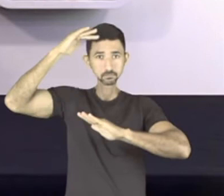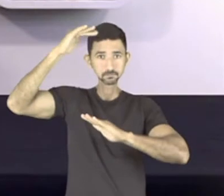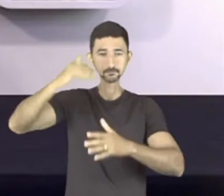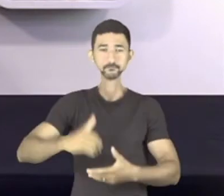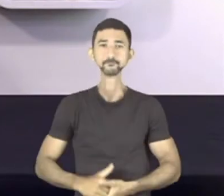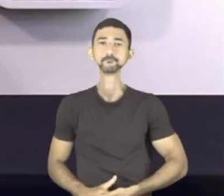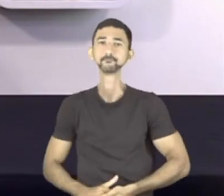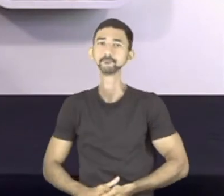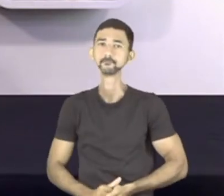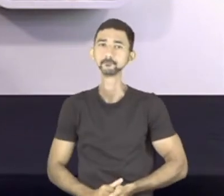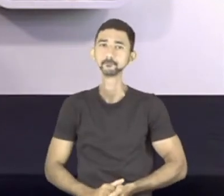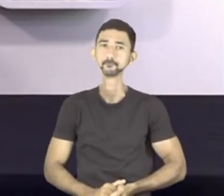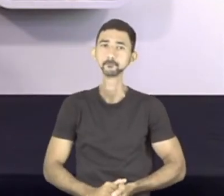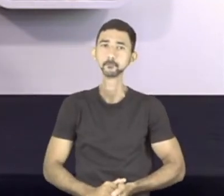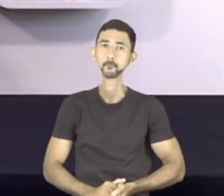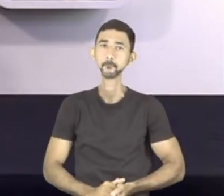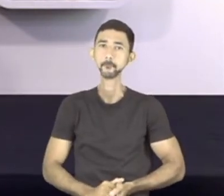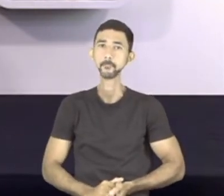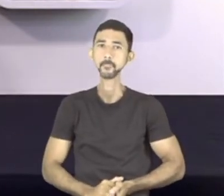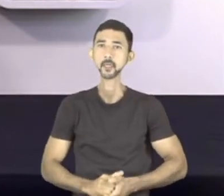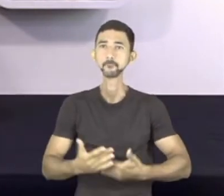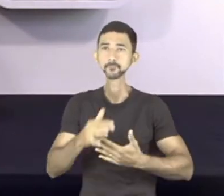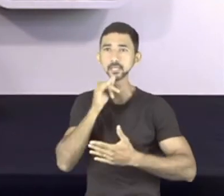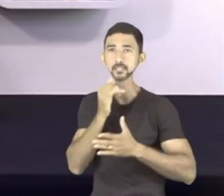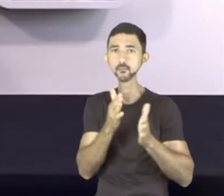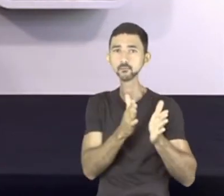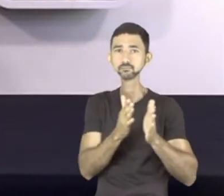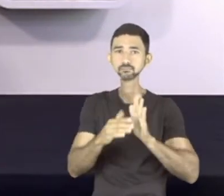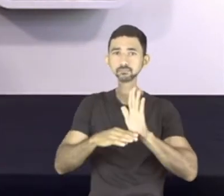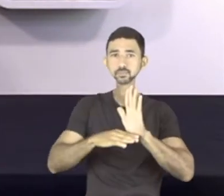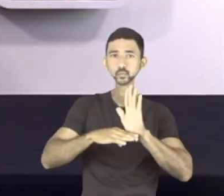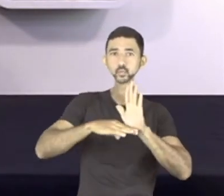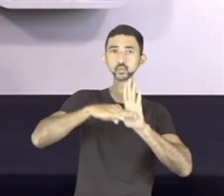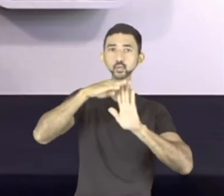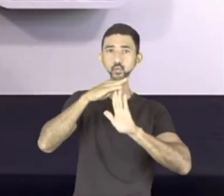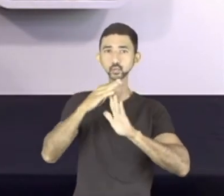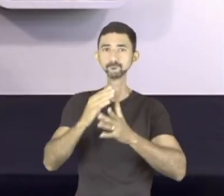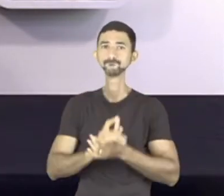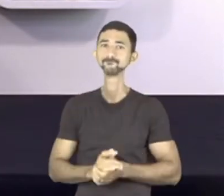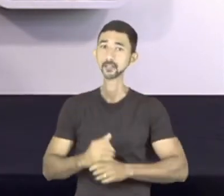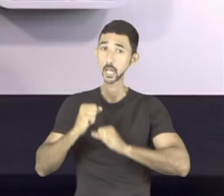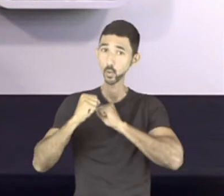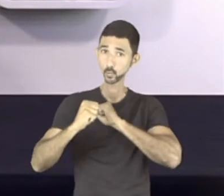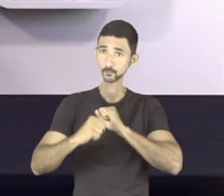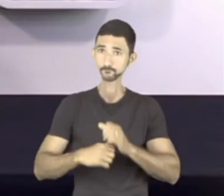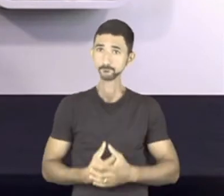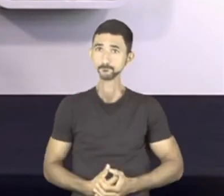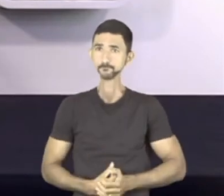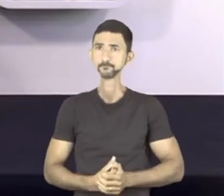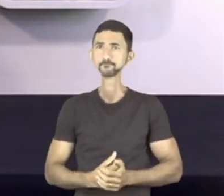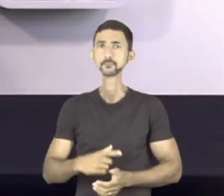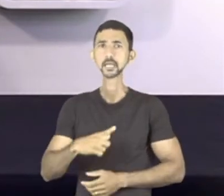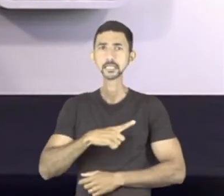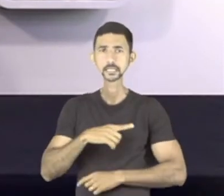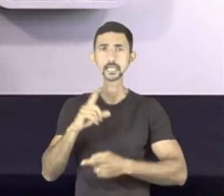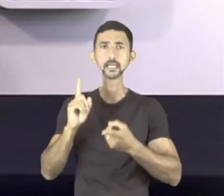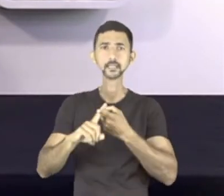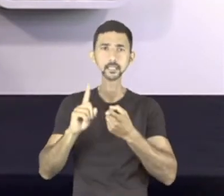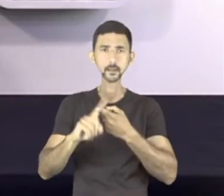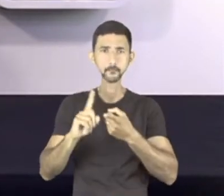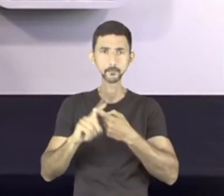colocados, certo? Então, esses são os níveis de graduação. Existe